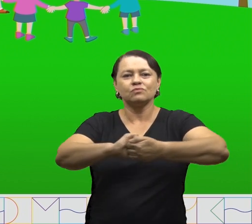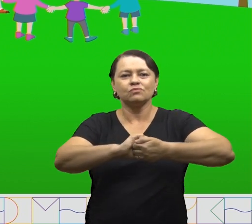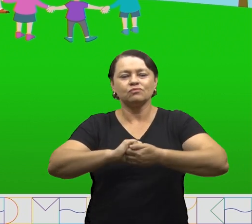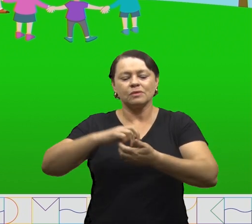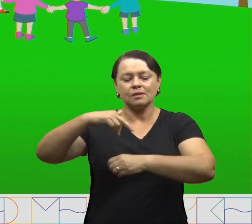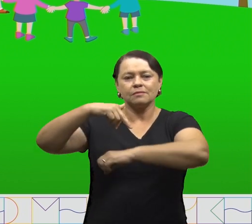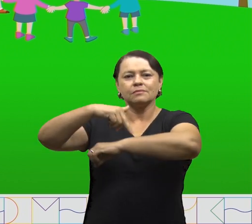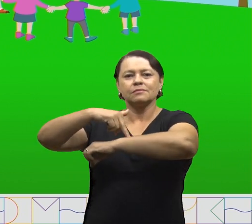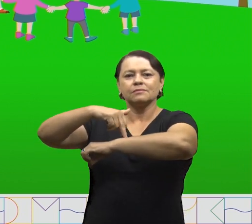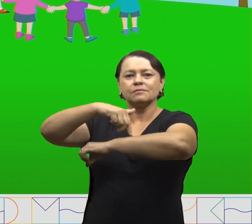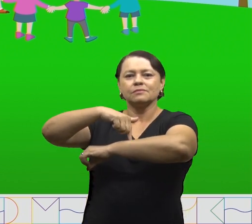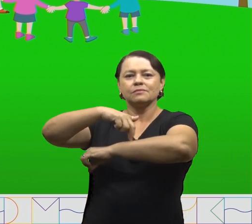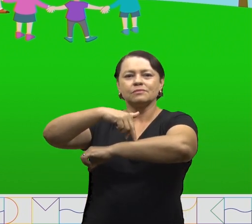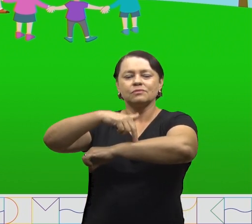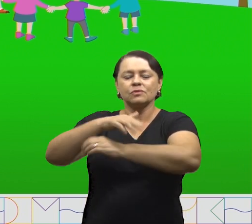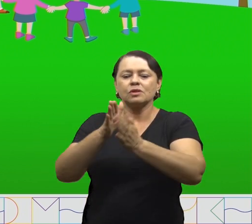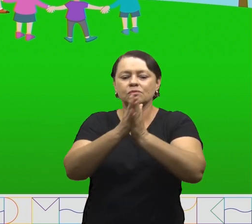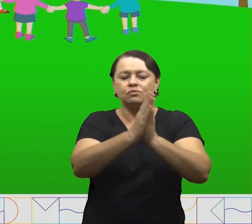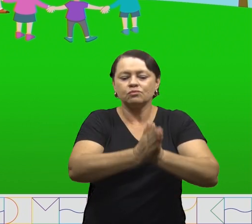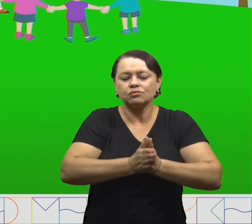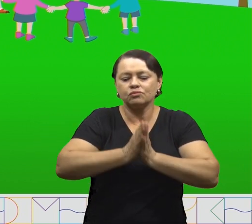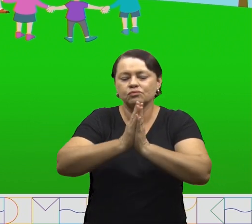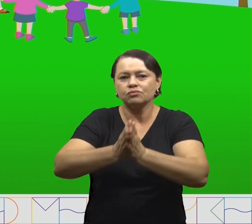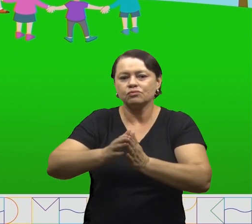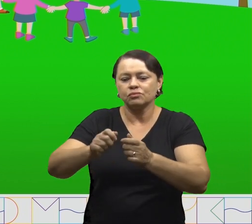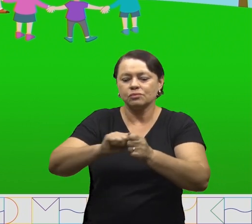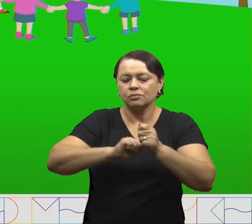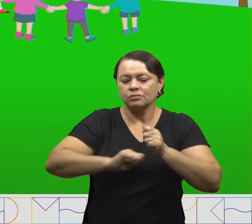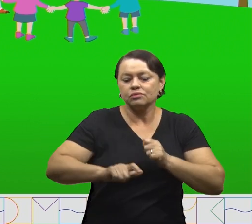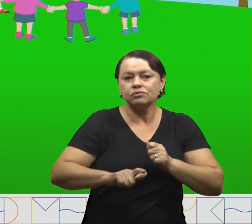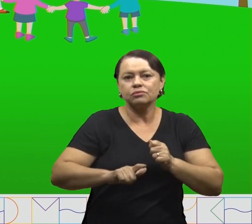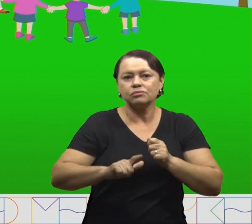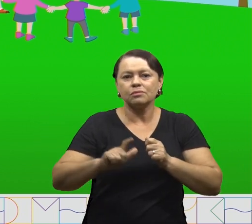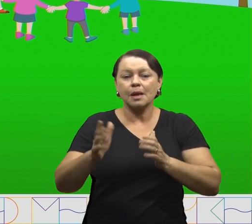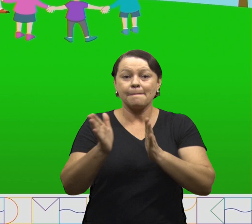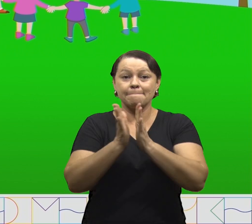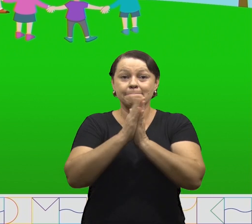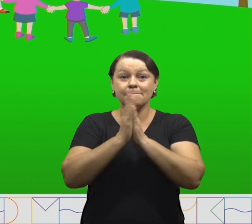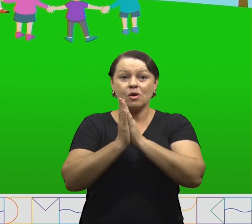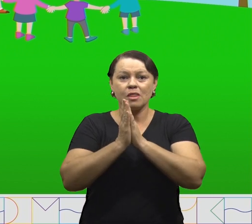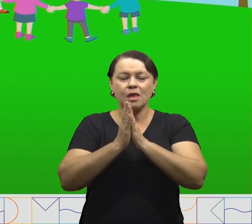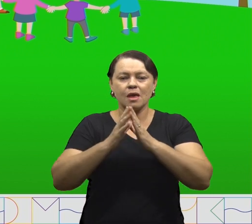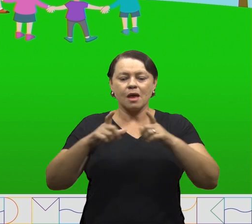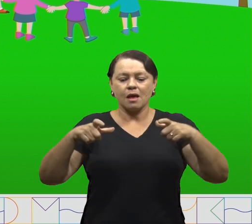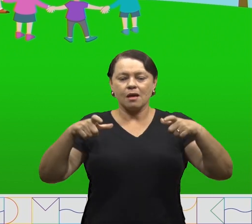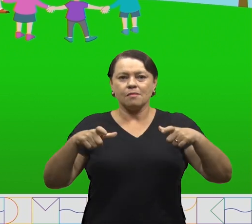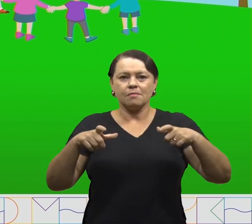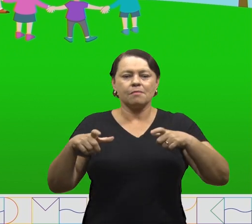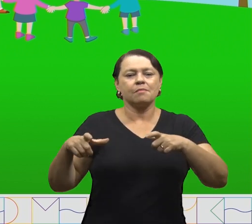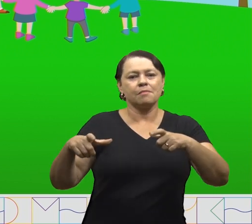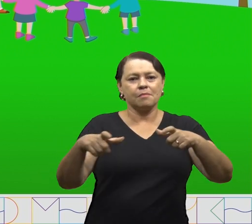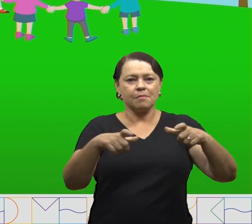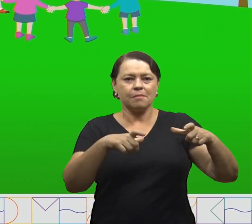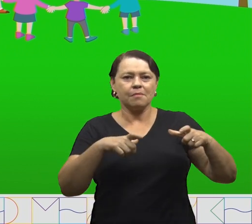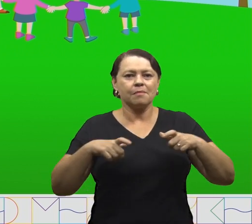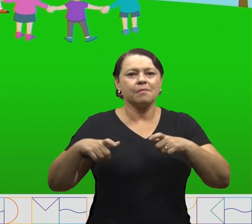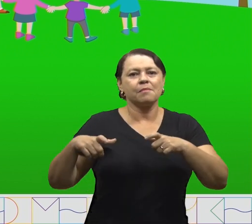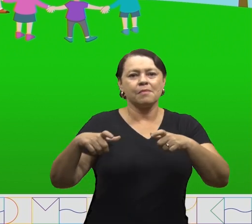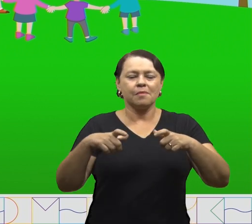amarelinha, passa-anel, peão, boneca, bambolê, batata